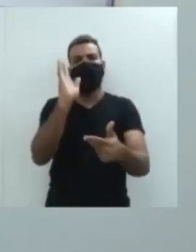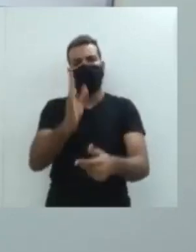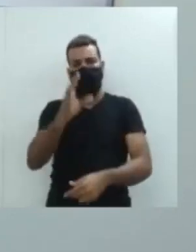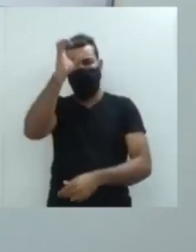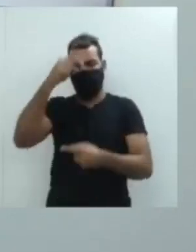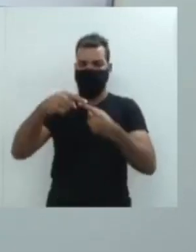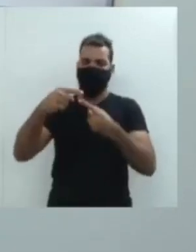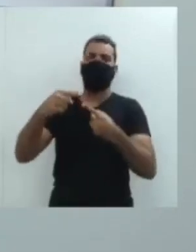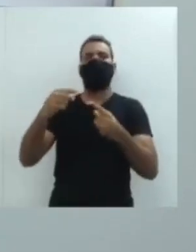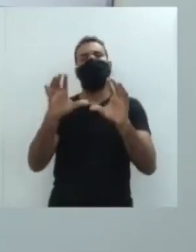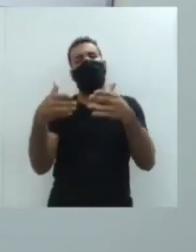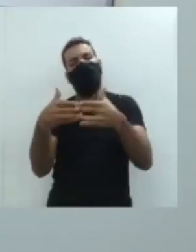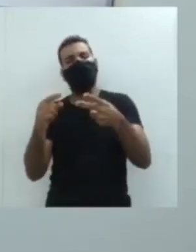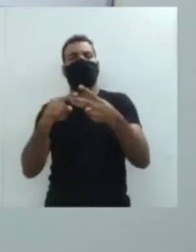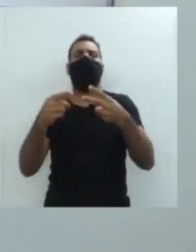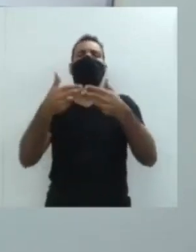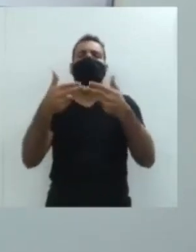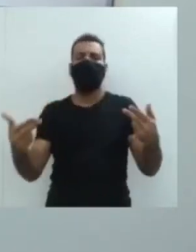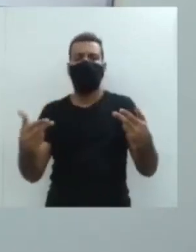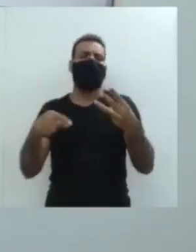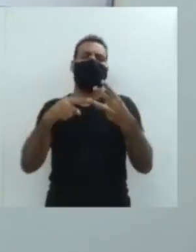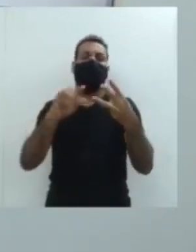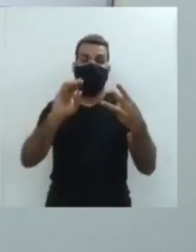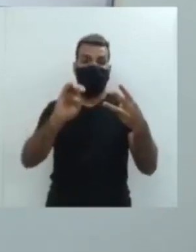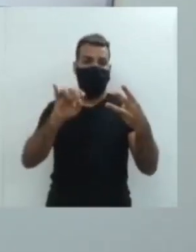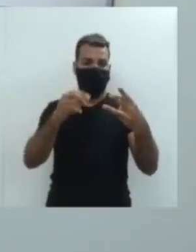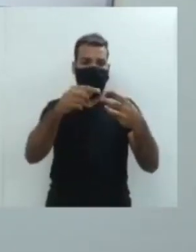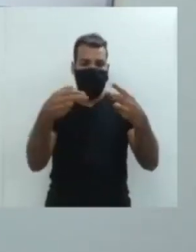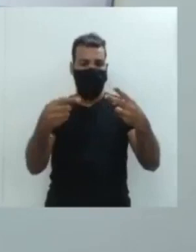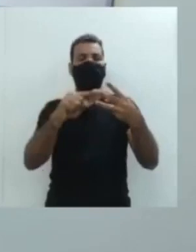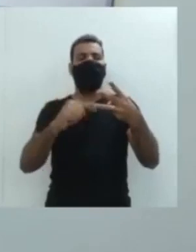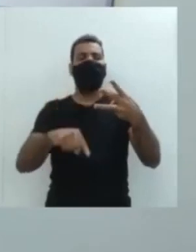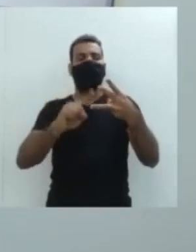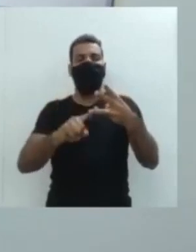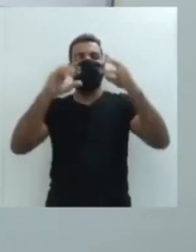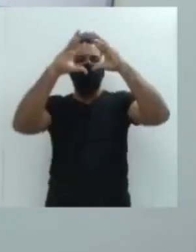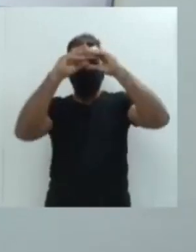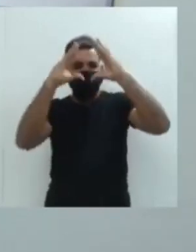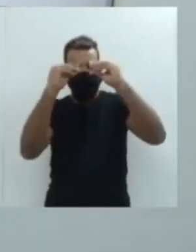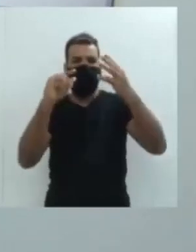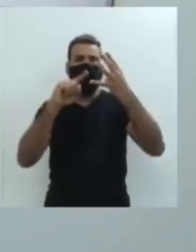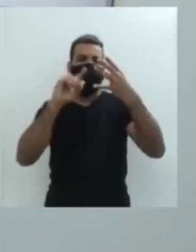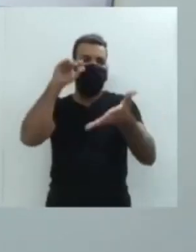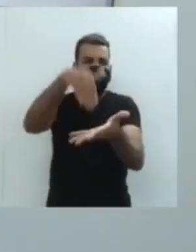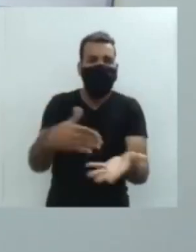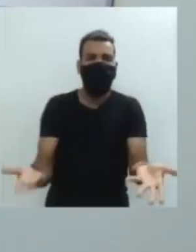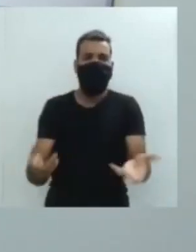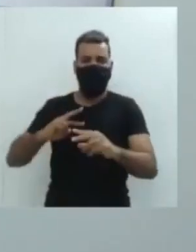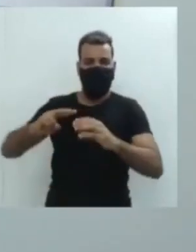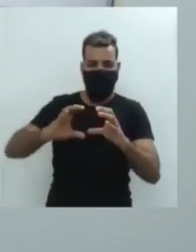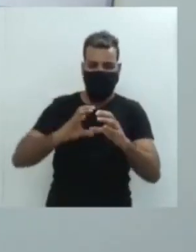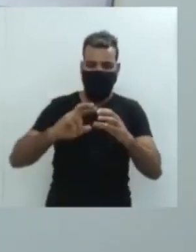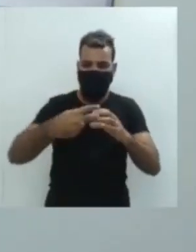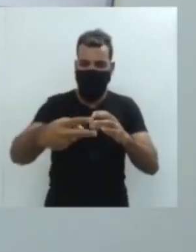aprendemos sobre classe objeto método interface aquelas abstrata classe final herança